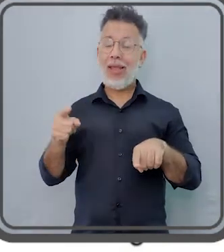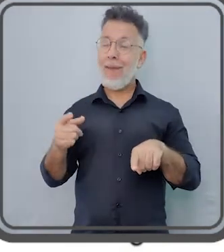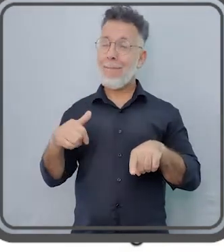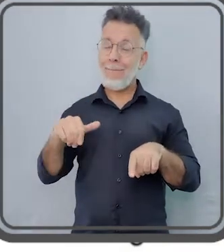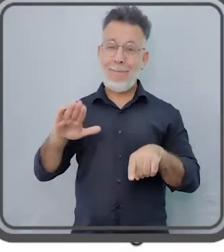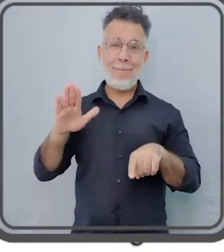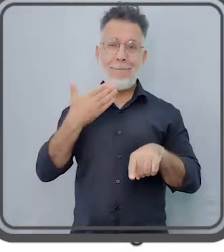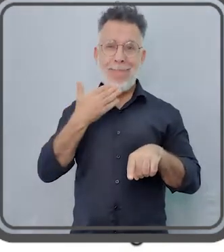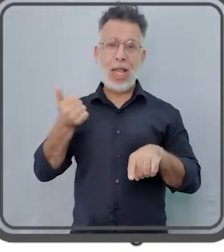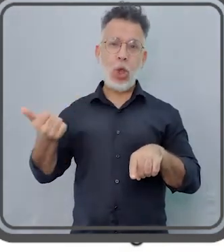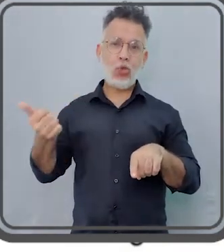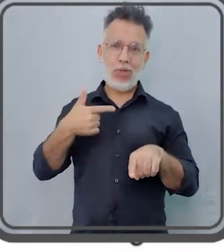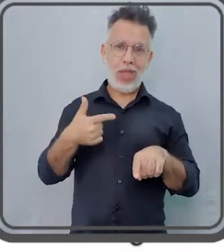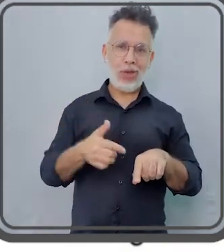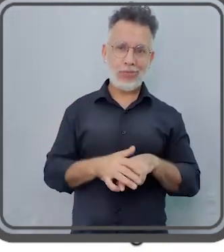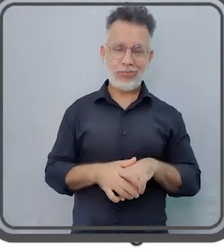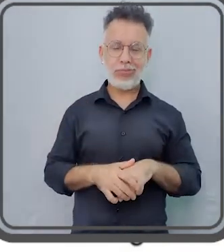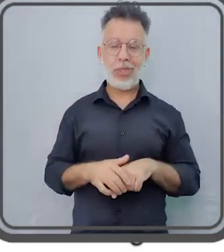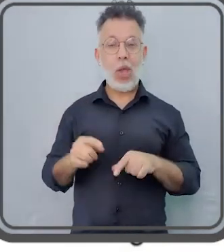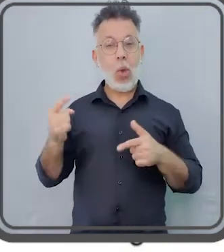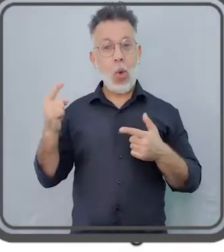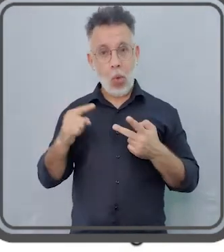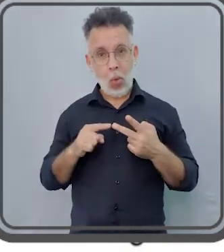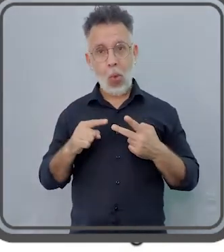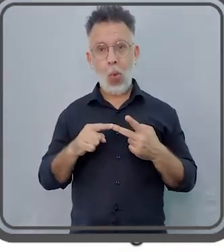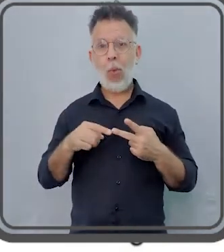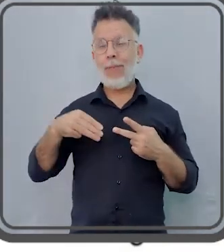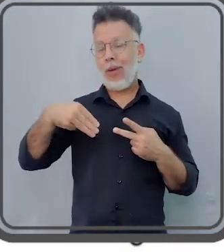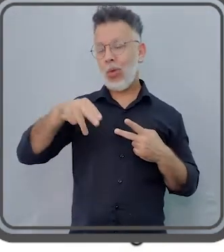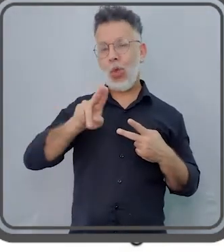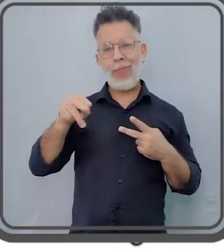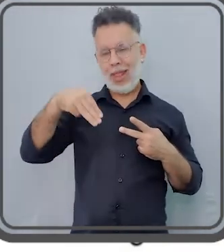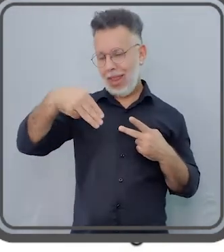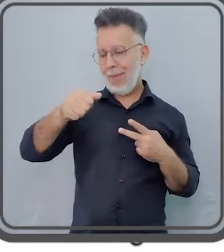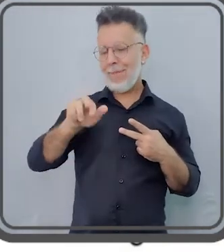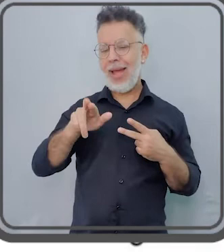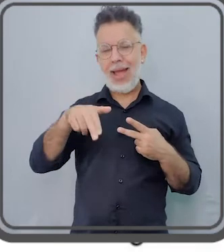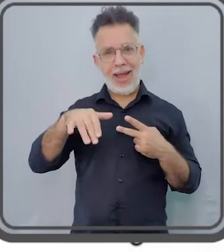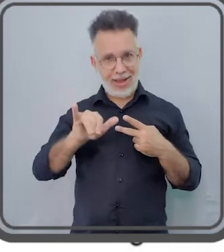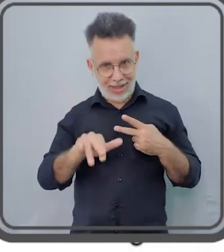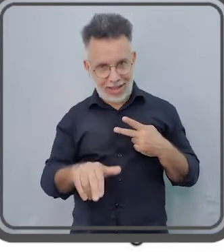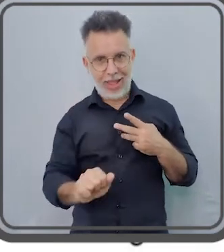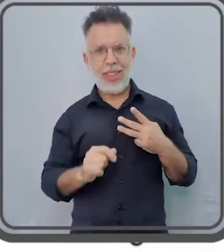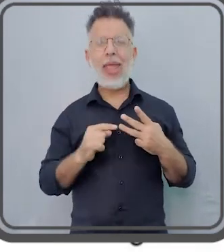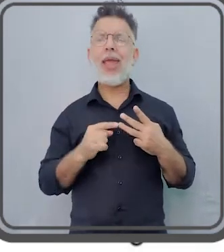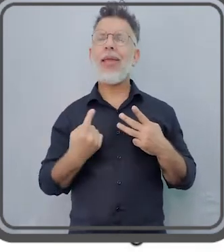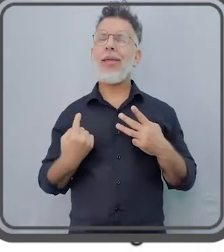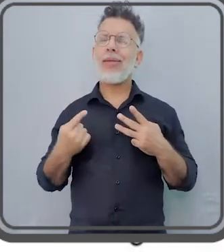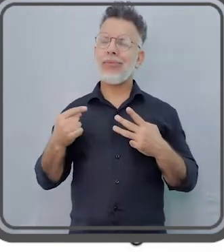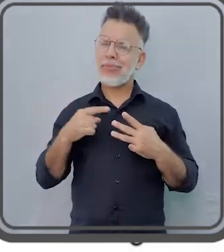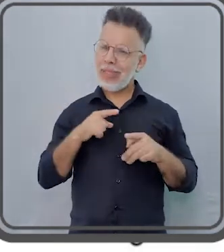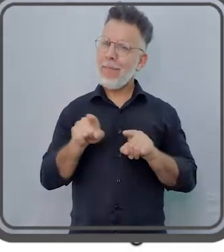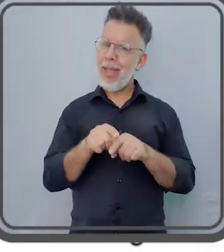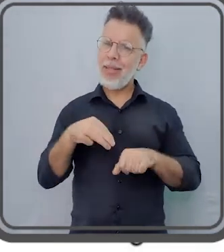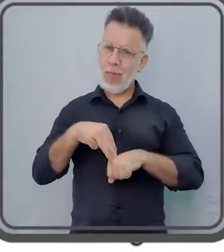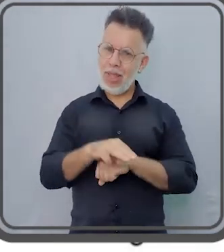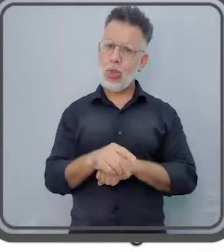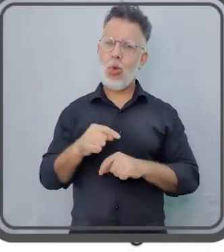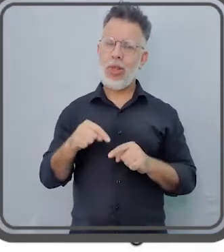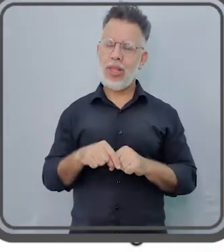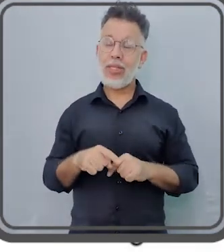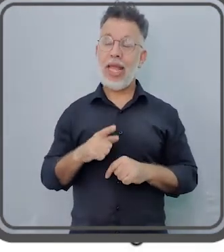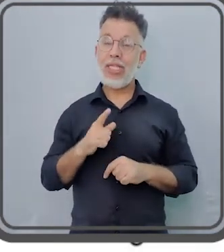os meus anjos investidores são pessoas que a gente recorre, assim, então são mentores da FIU, assim, sem dúvida nenhuma. A gente passou por dois processos